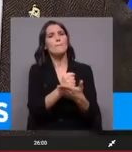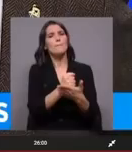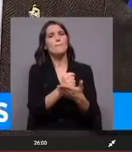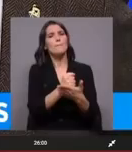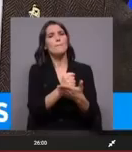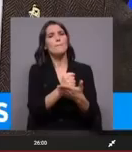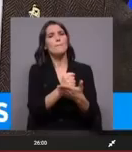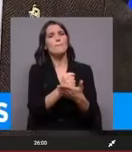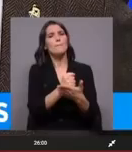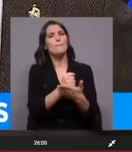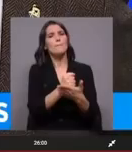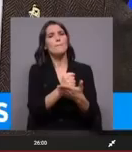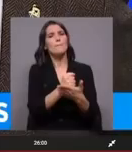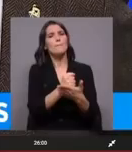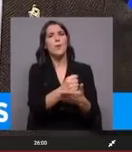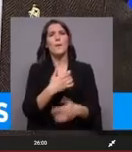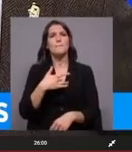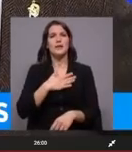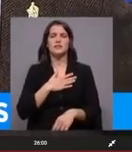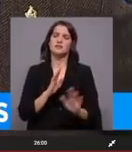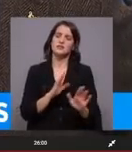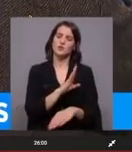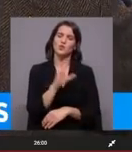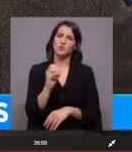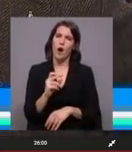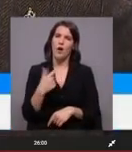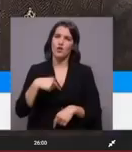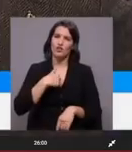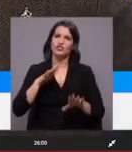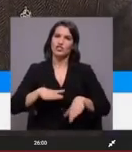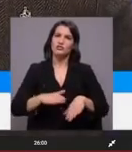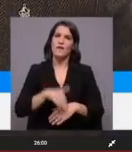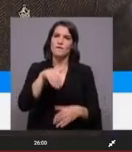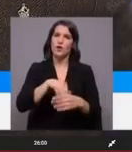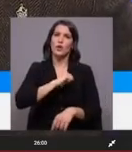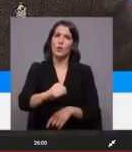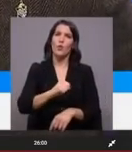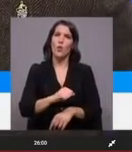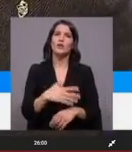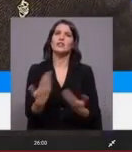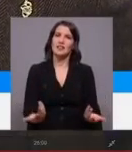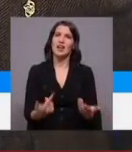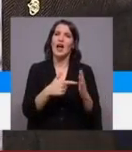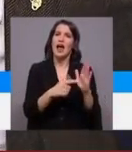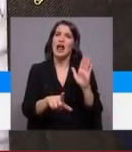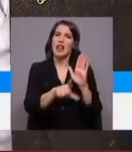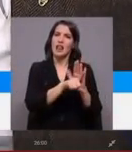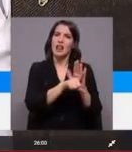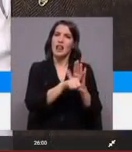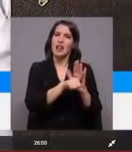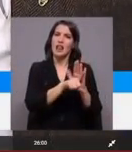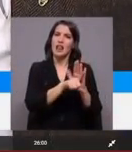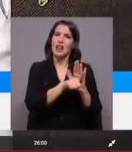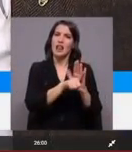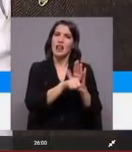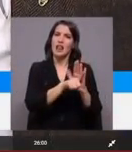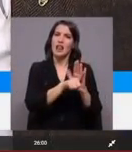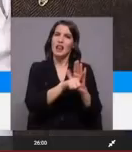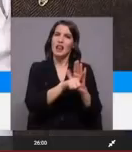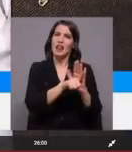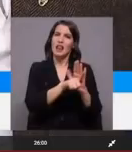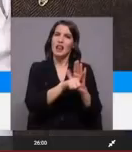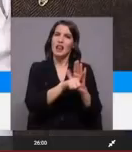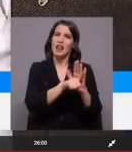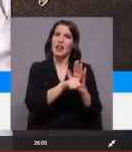debaixo a Ok para te responder mal nós estávamos cá comprar constituição todas as